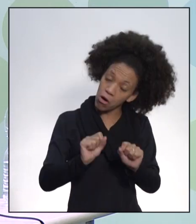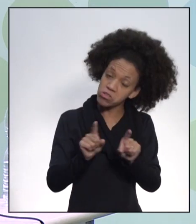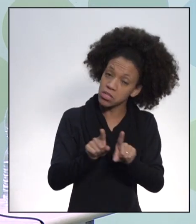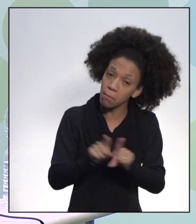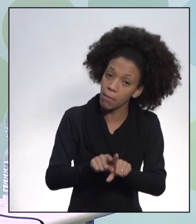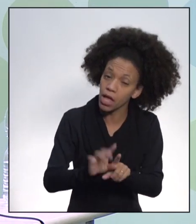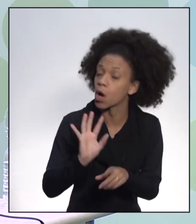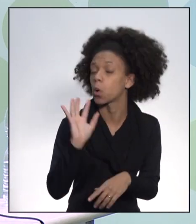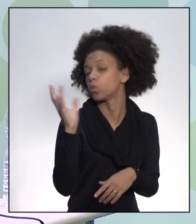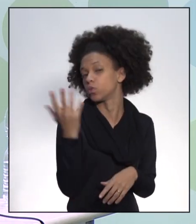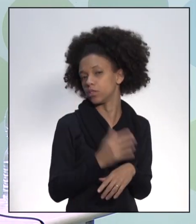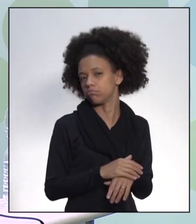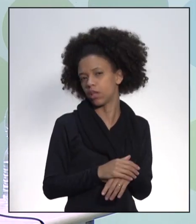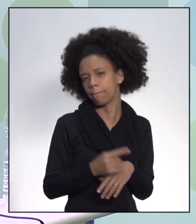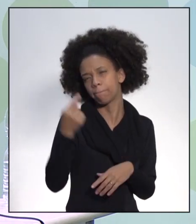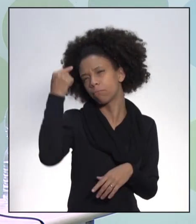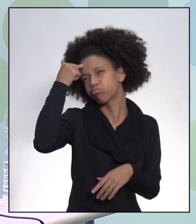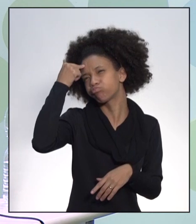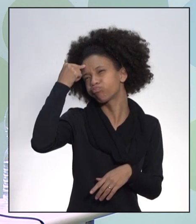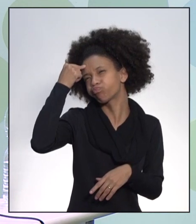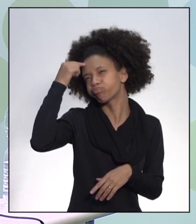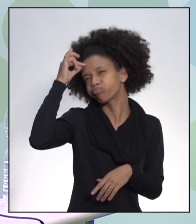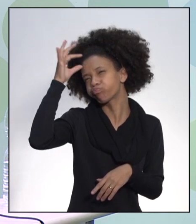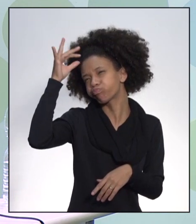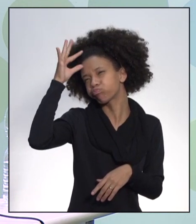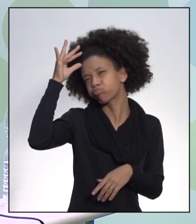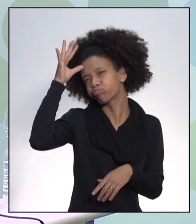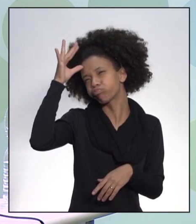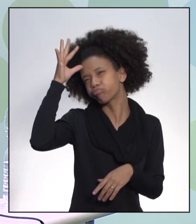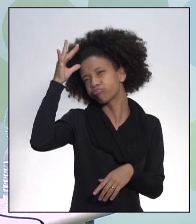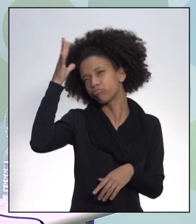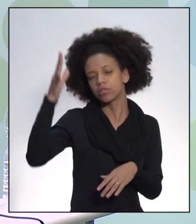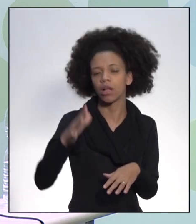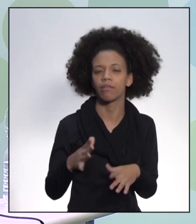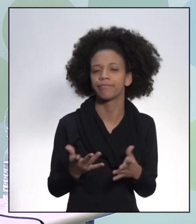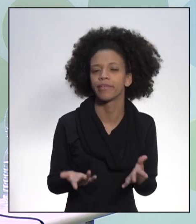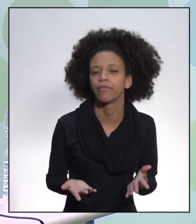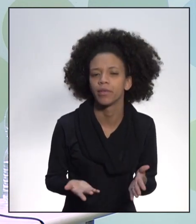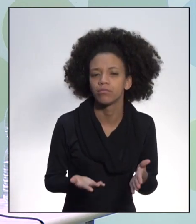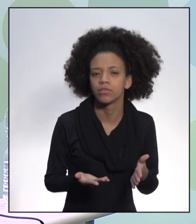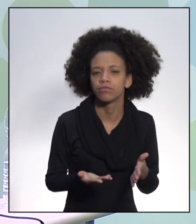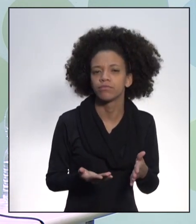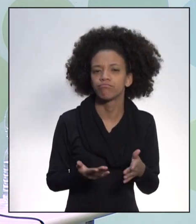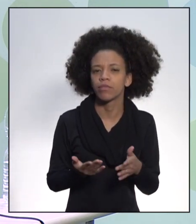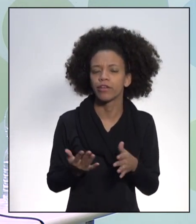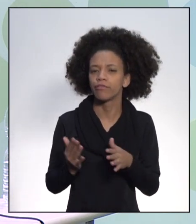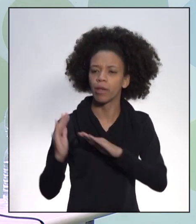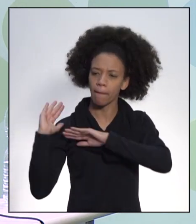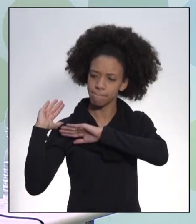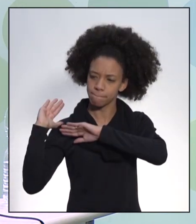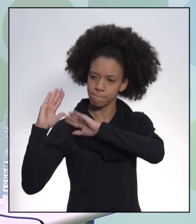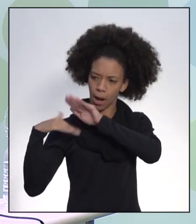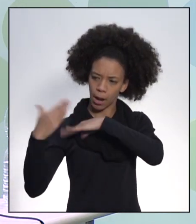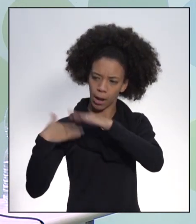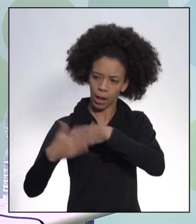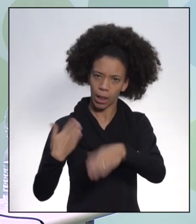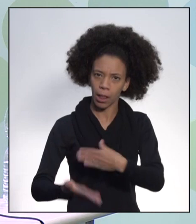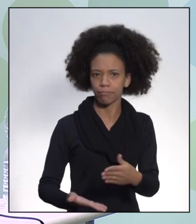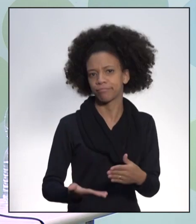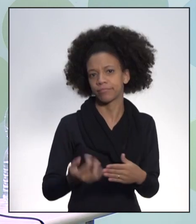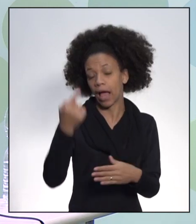acontecer de maneira psicológica. Então, se passou de muito tempo